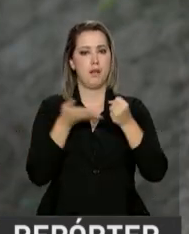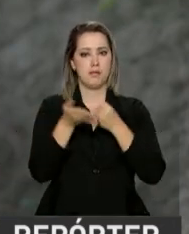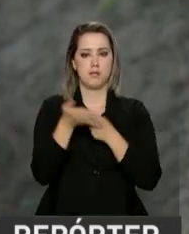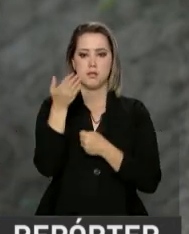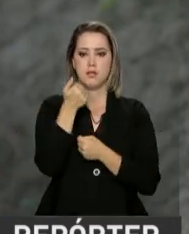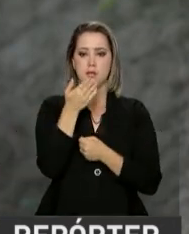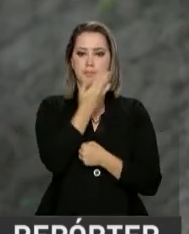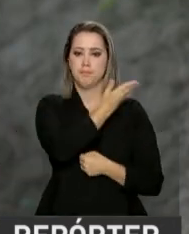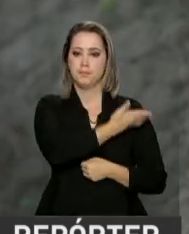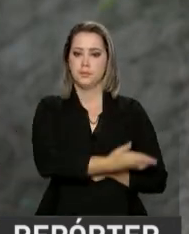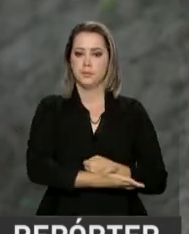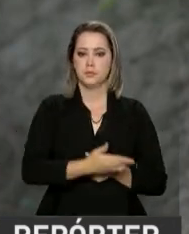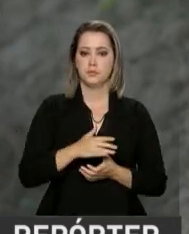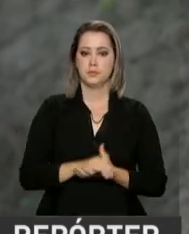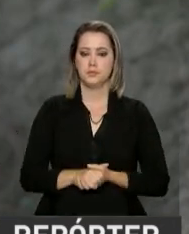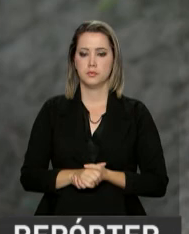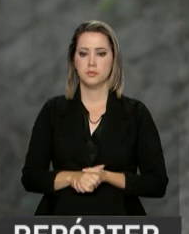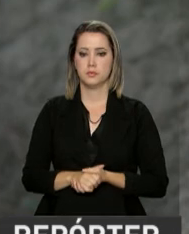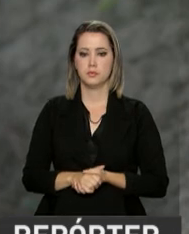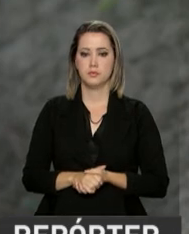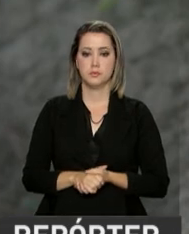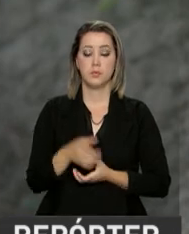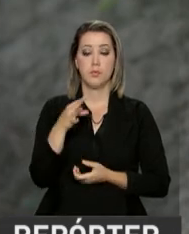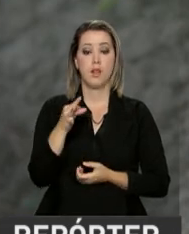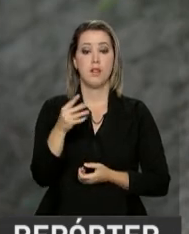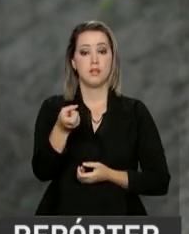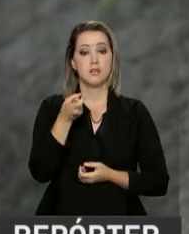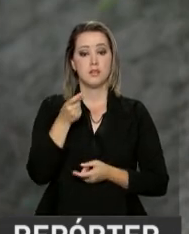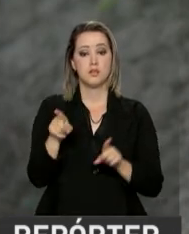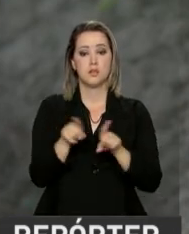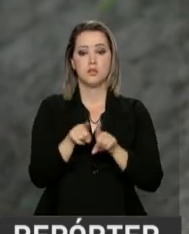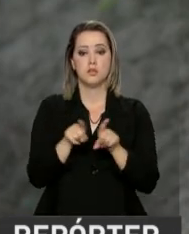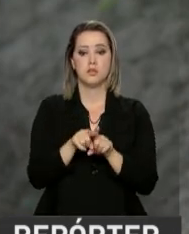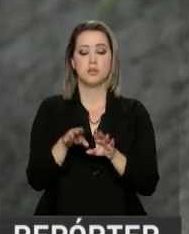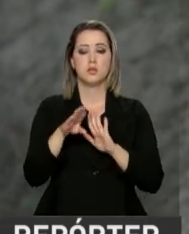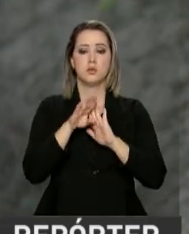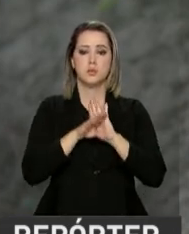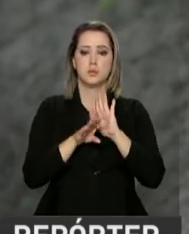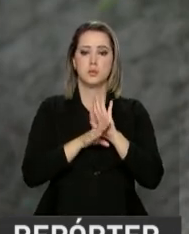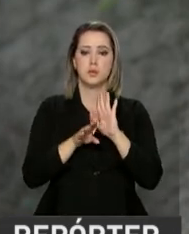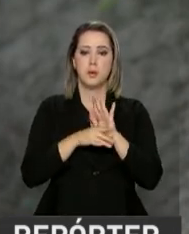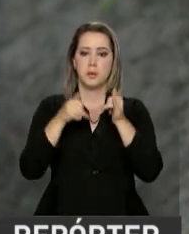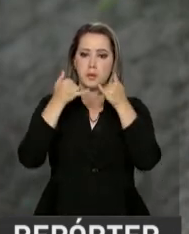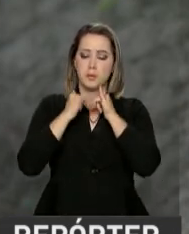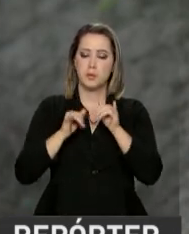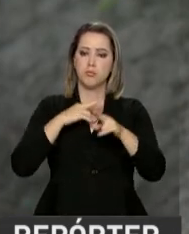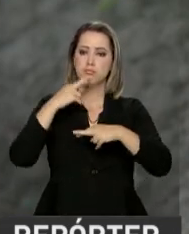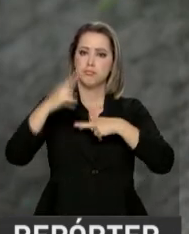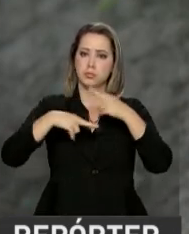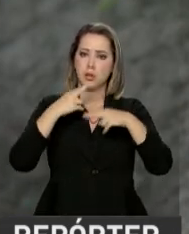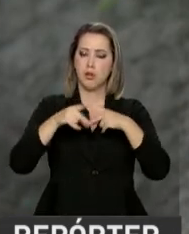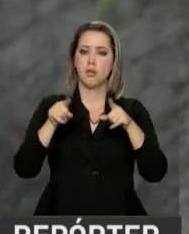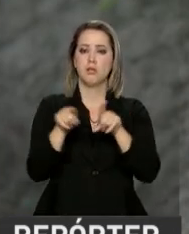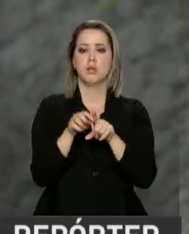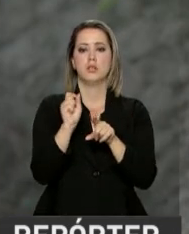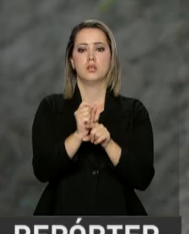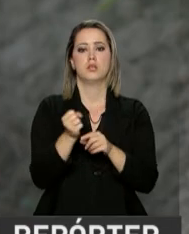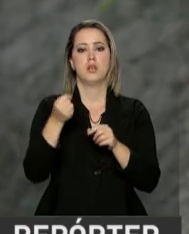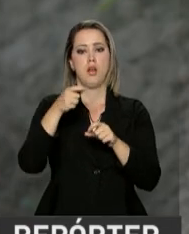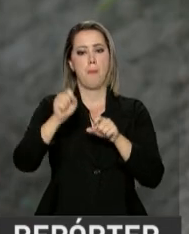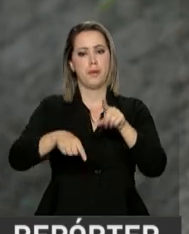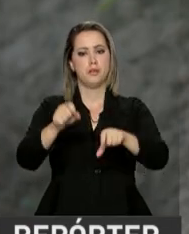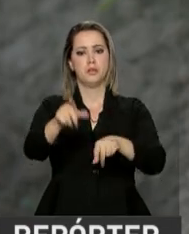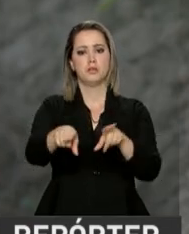tomate batata cebola a pasta também valem para o investimento em produção de energia renovável e irrigação armazenagem